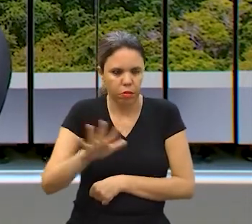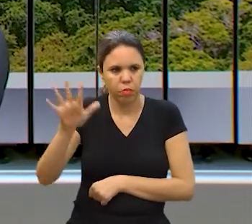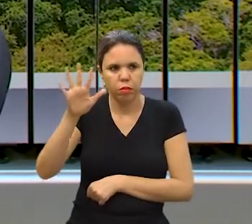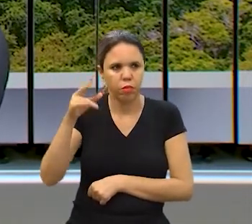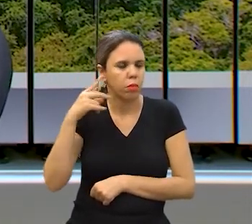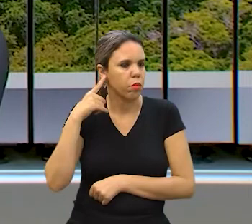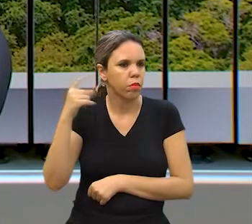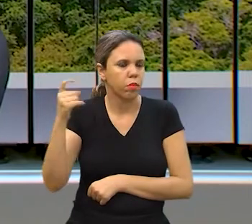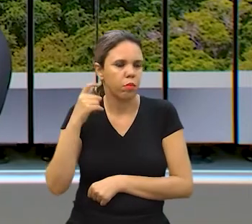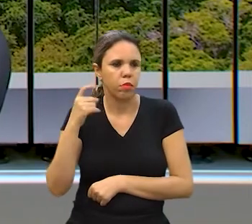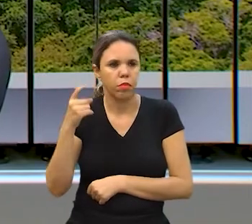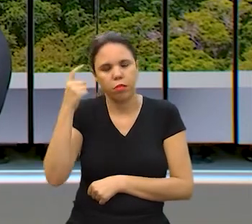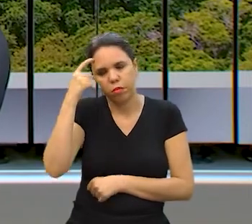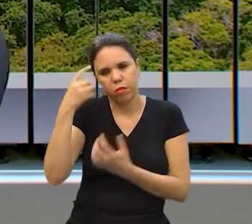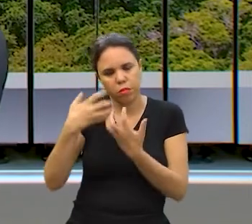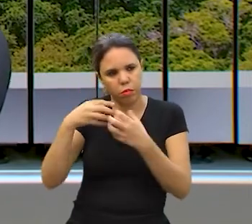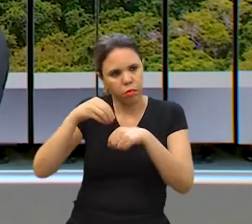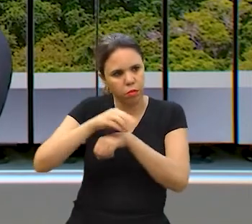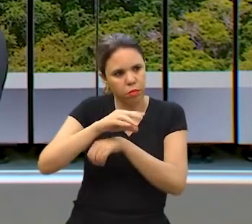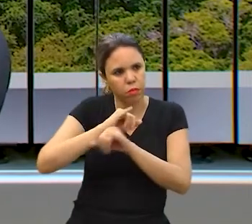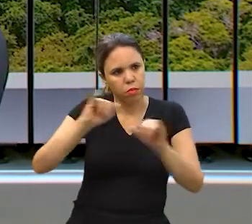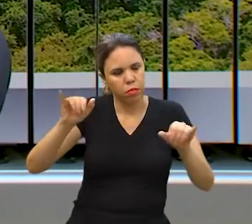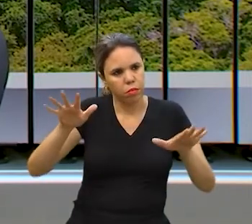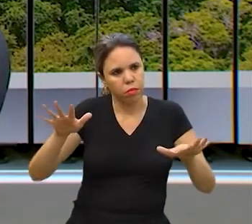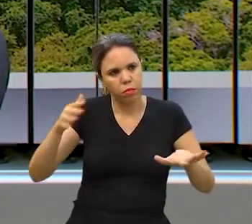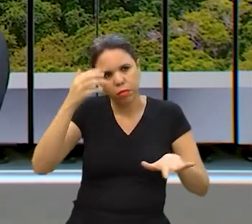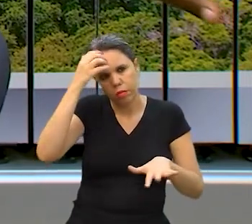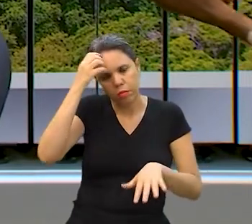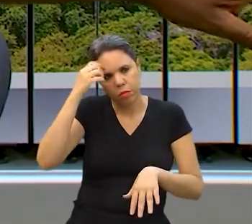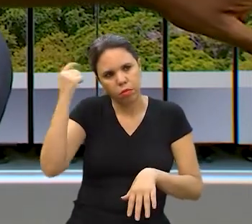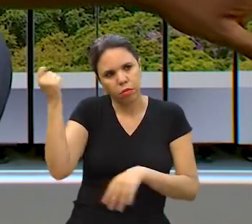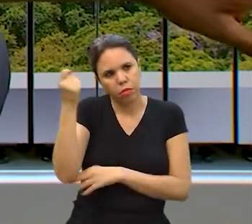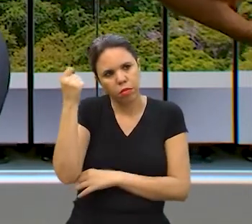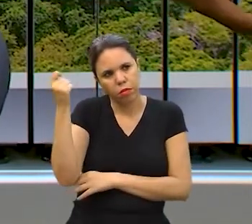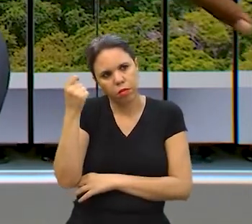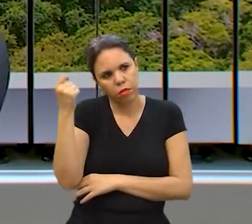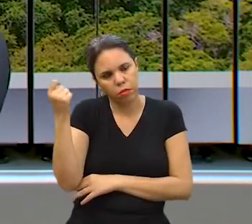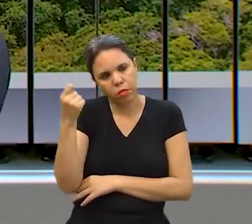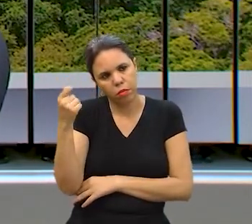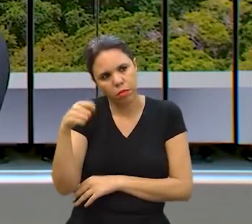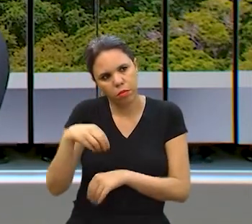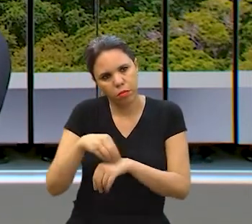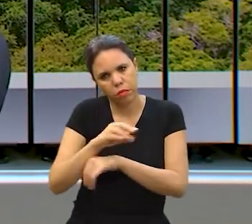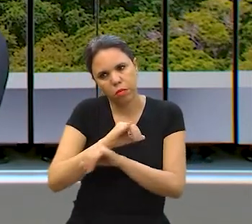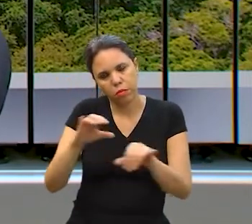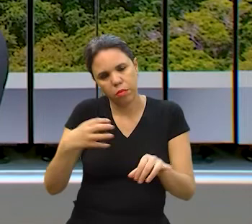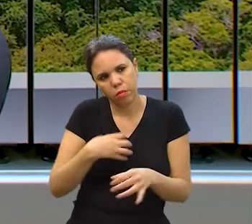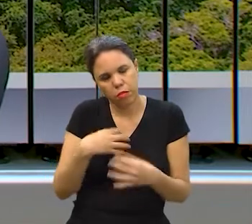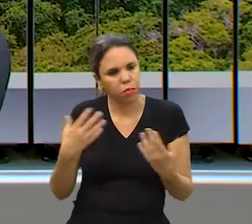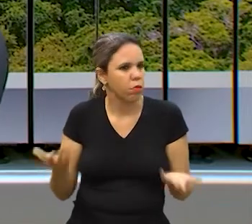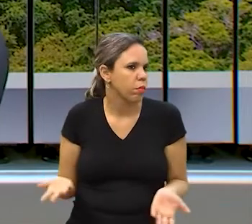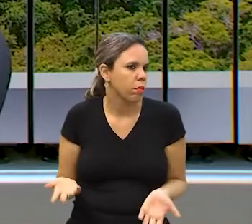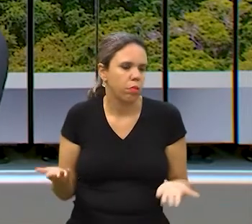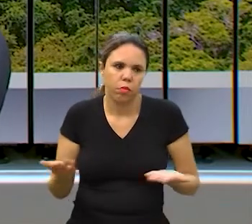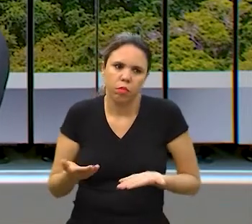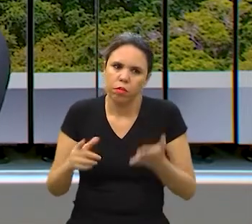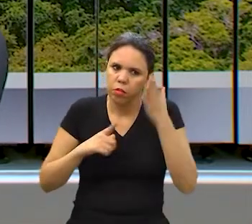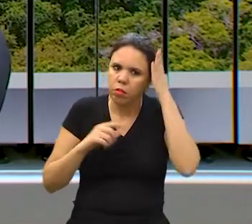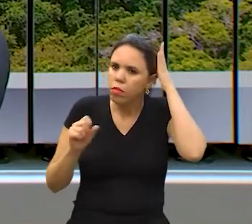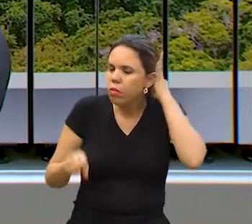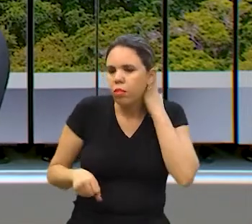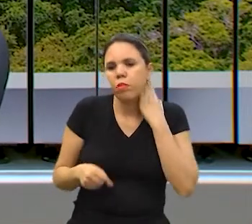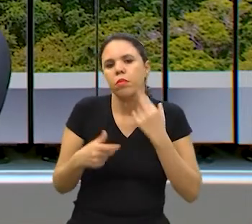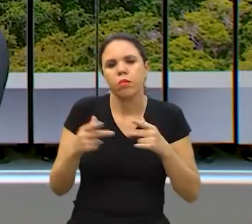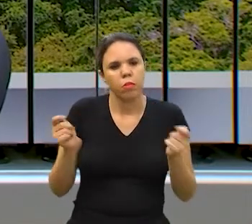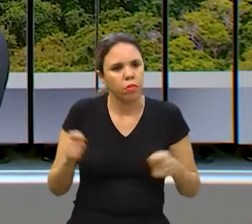nossa imagem, o nosso som, o nosso pensamento está sendo levado muitas vezes para o Rio Grande do Sul, pode estar sendo levado para a Bahia, né? Então hoje